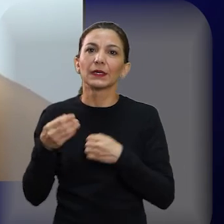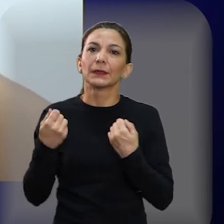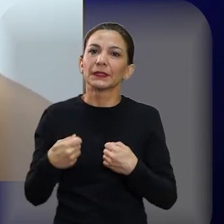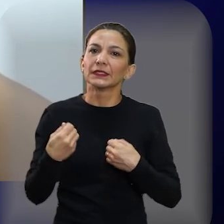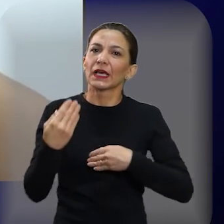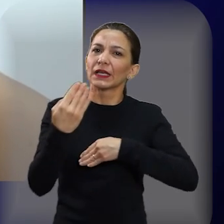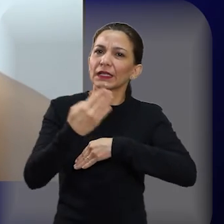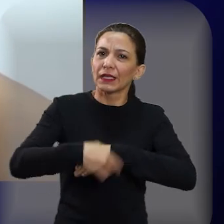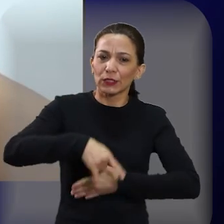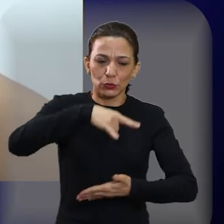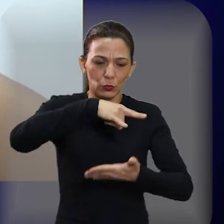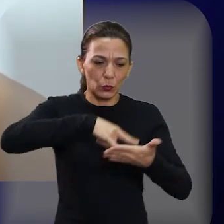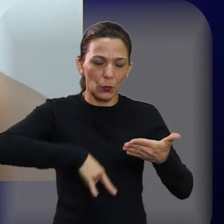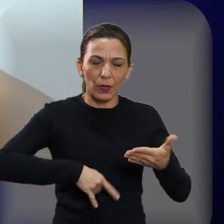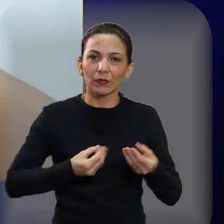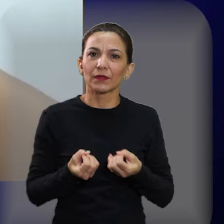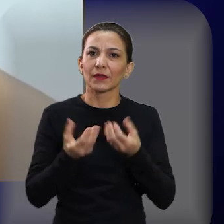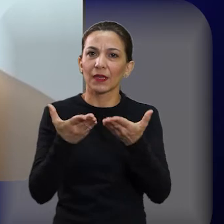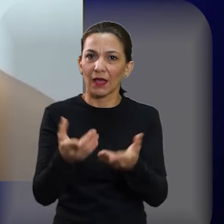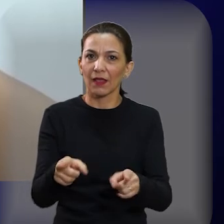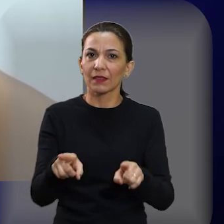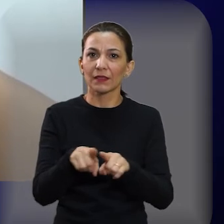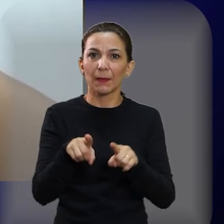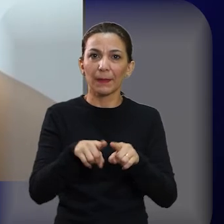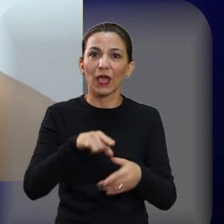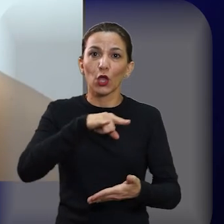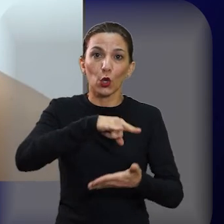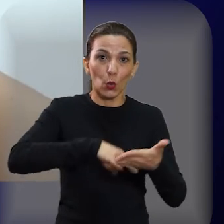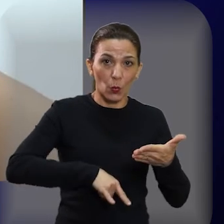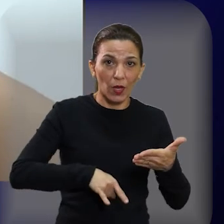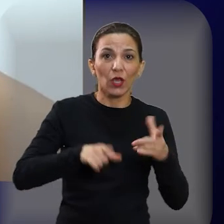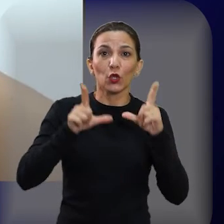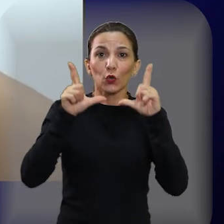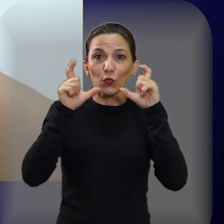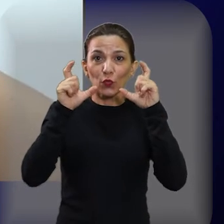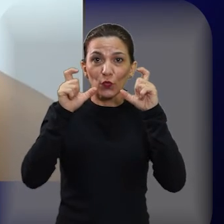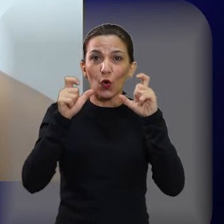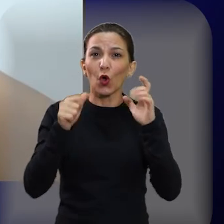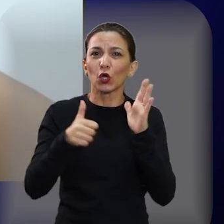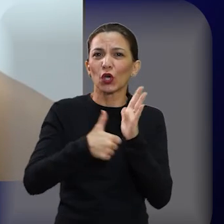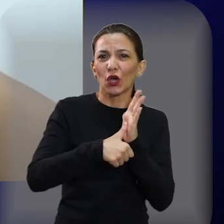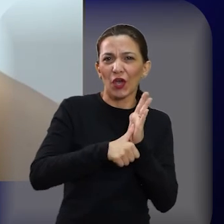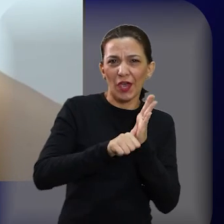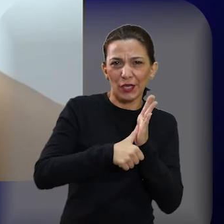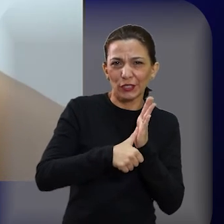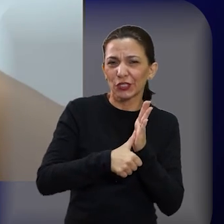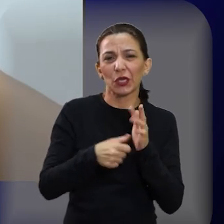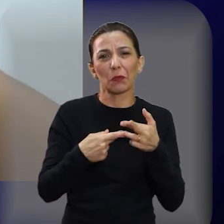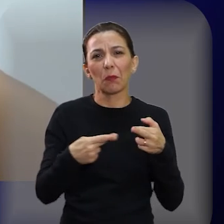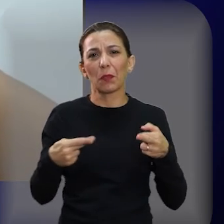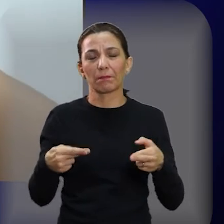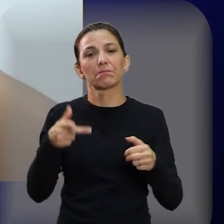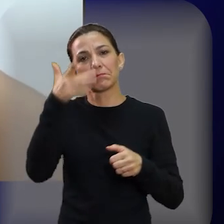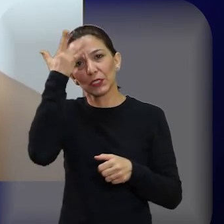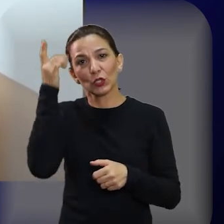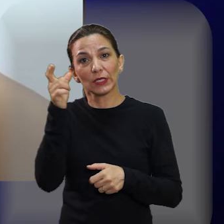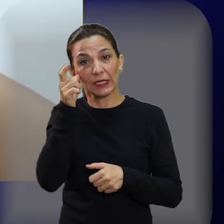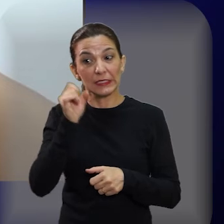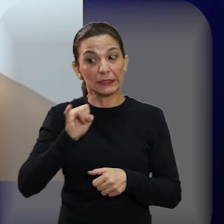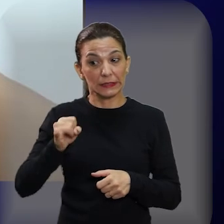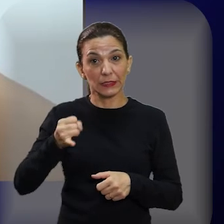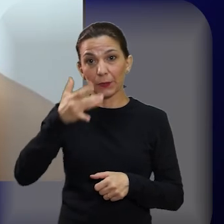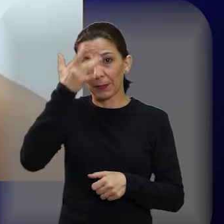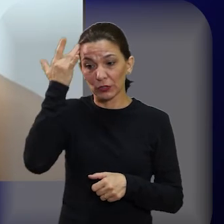são feitas no local. Deve levar um comprovante de endereço e também um documento